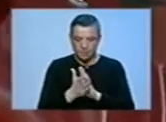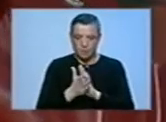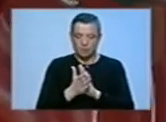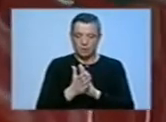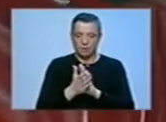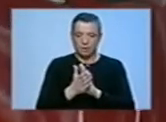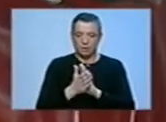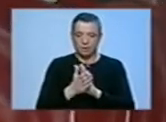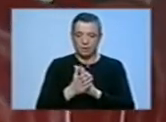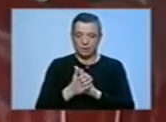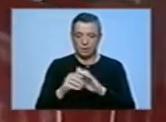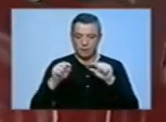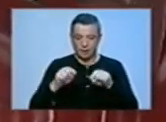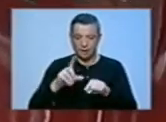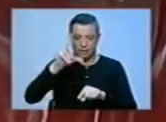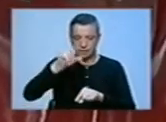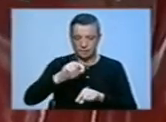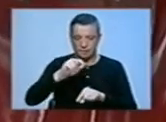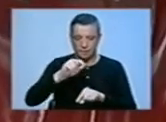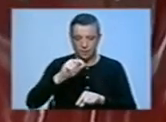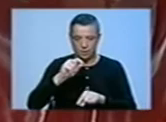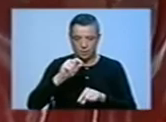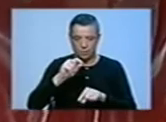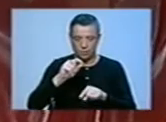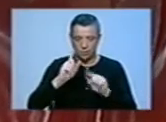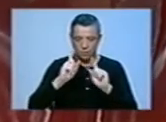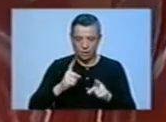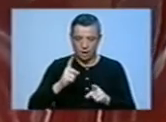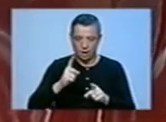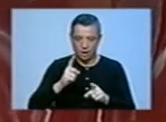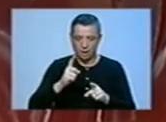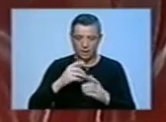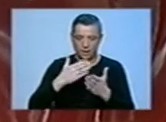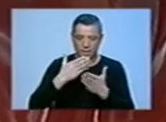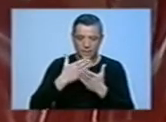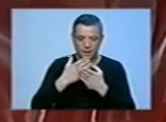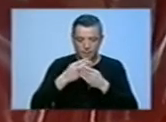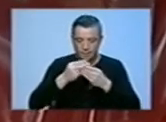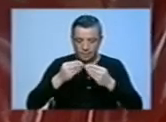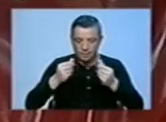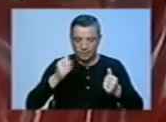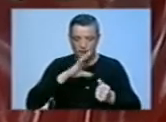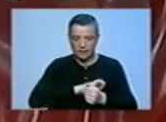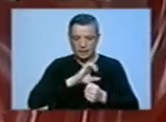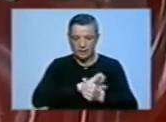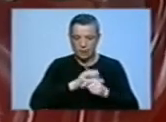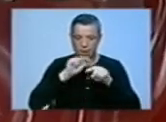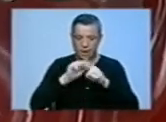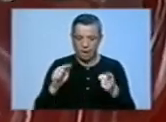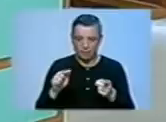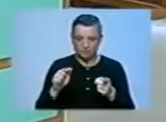vamos bater também porque joão ramos bateu no bairro forma ficar um creme mais macio nos colocá